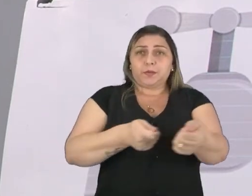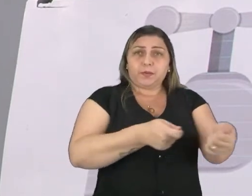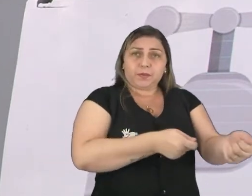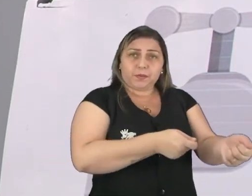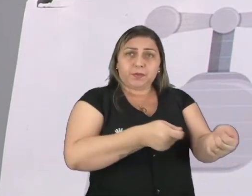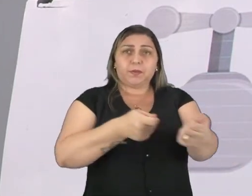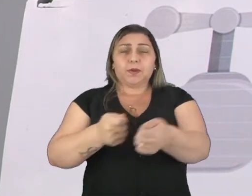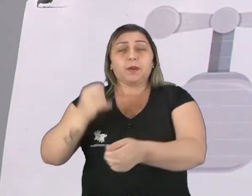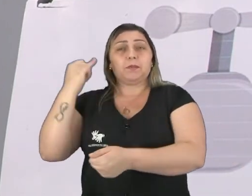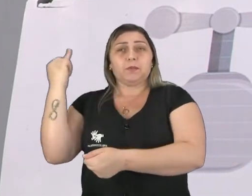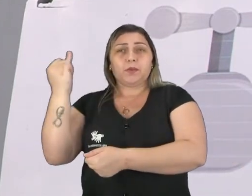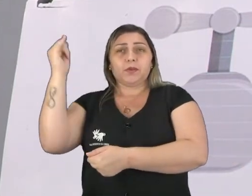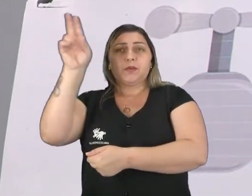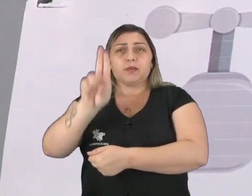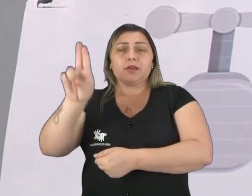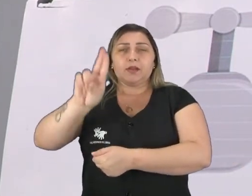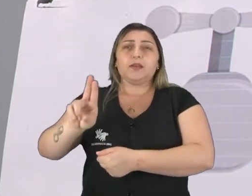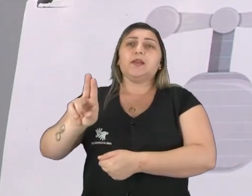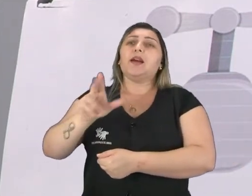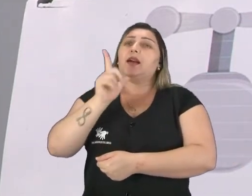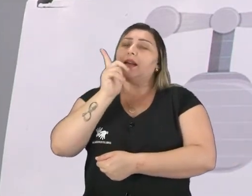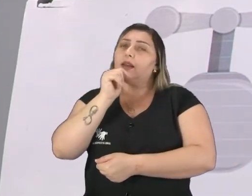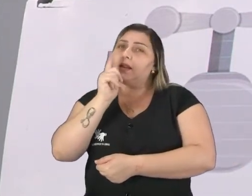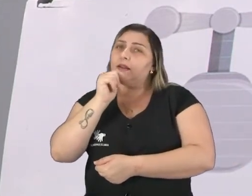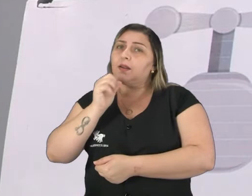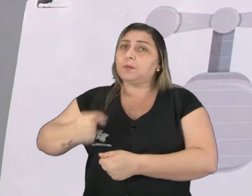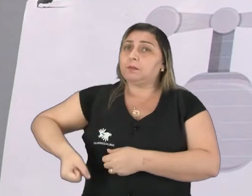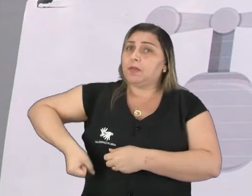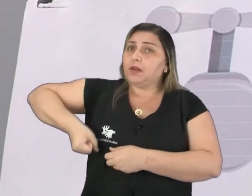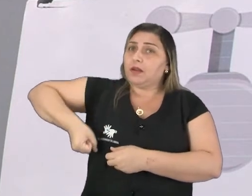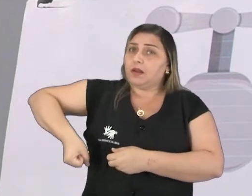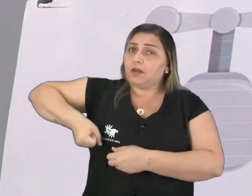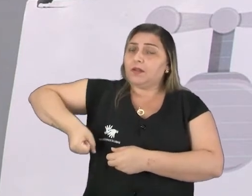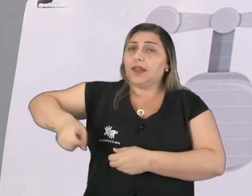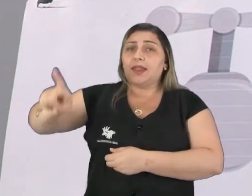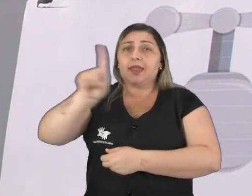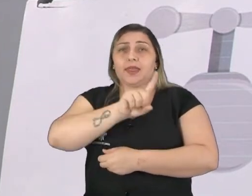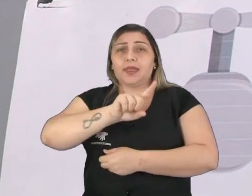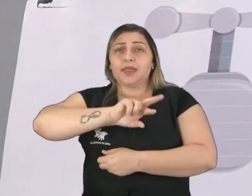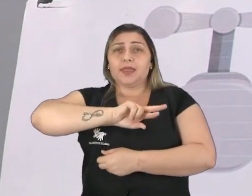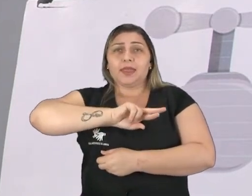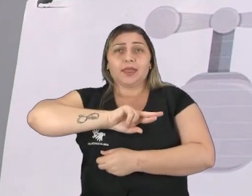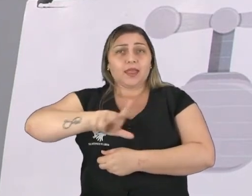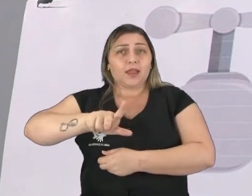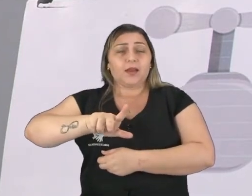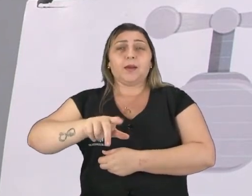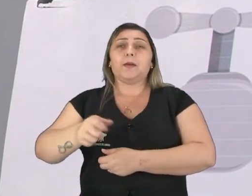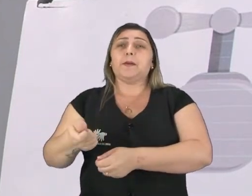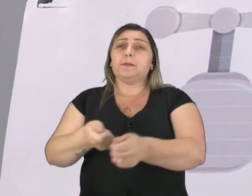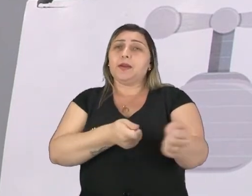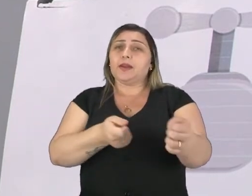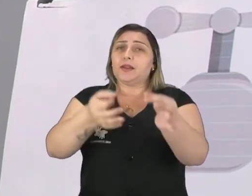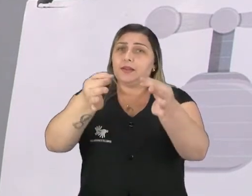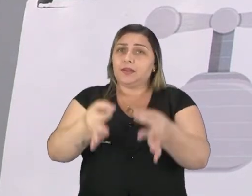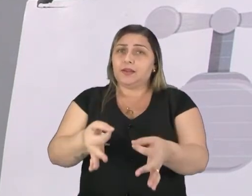é importante utilizar a água em baldes e não a mangueira, certo?